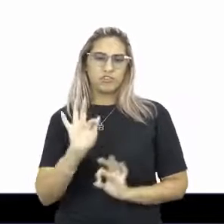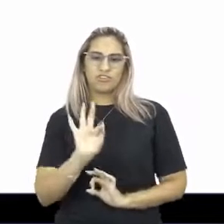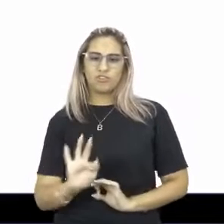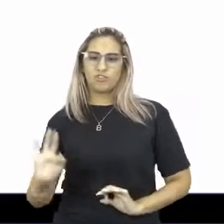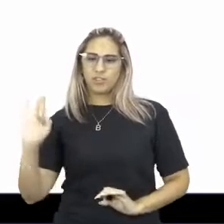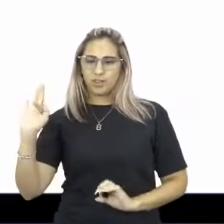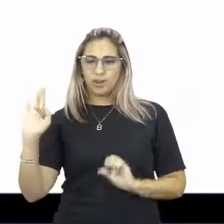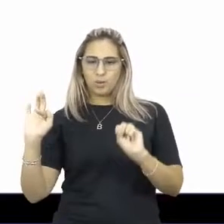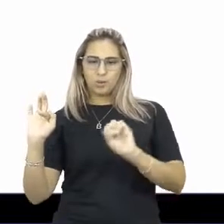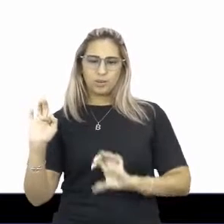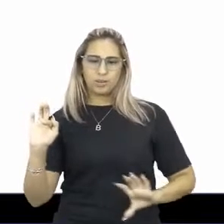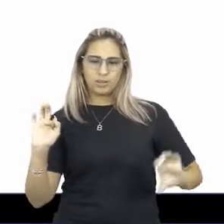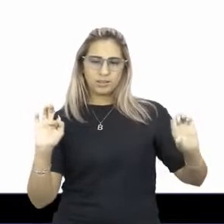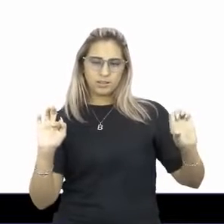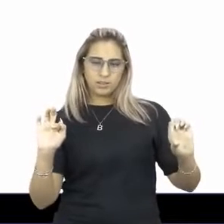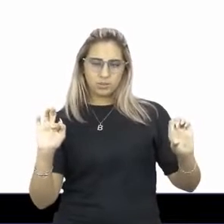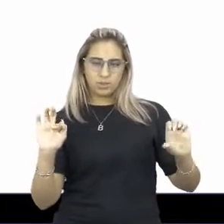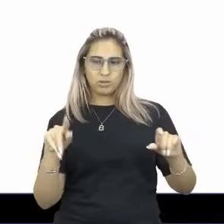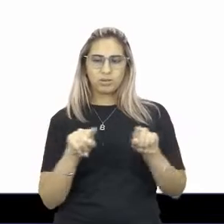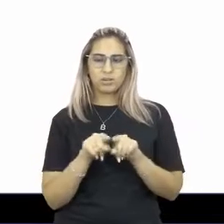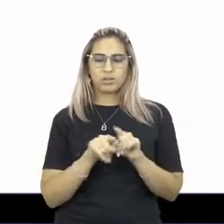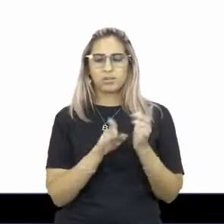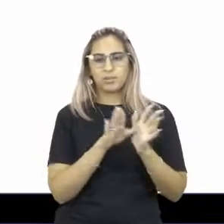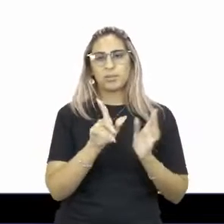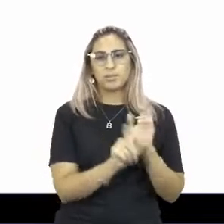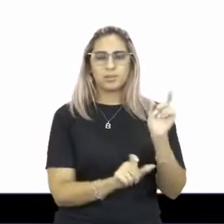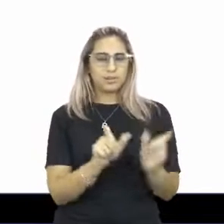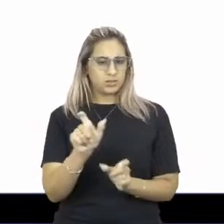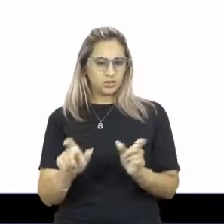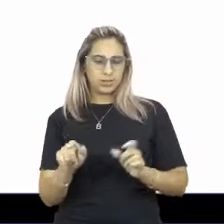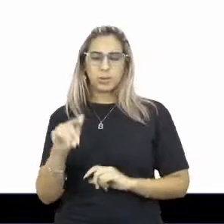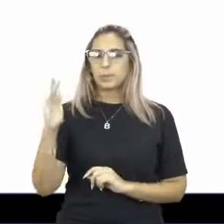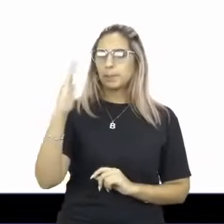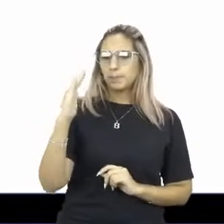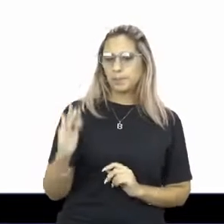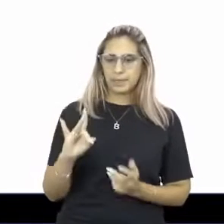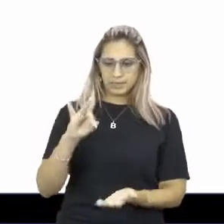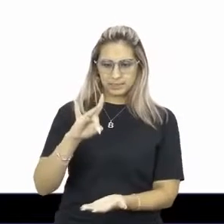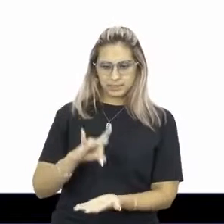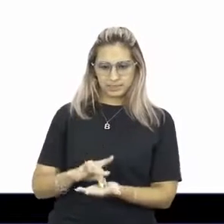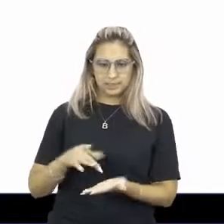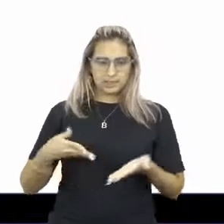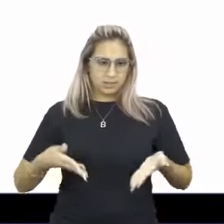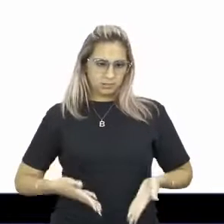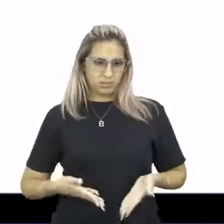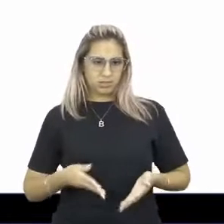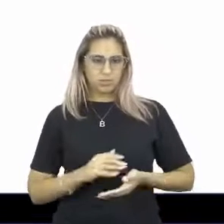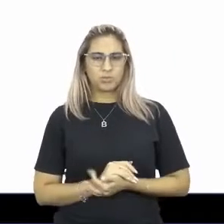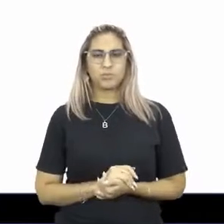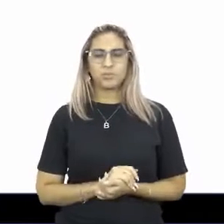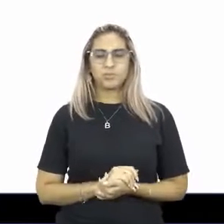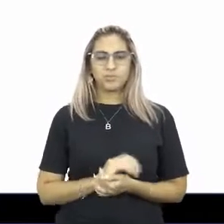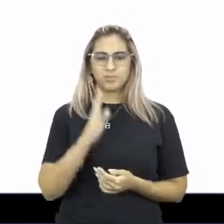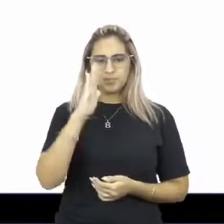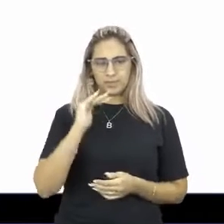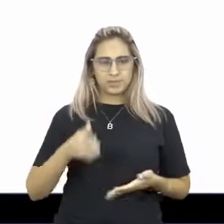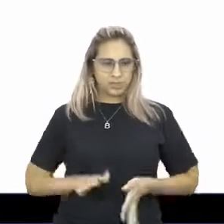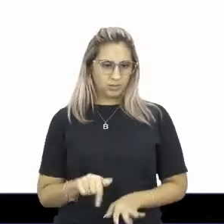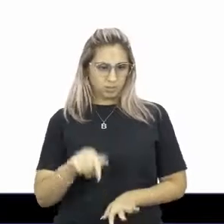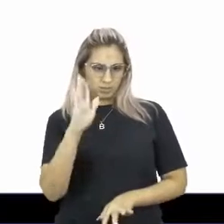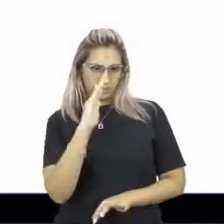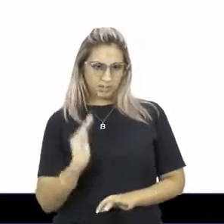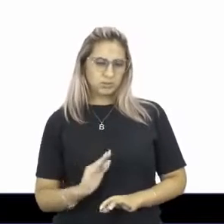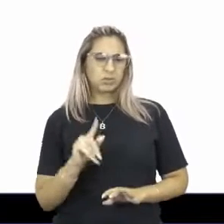federal e apresentar os seus documentos pessoais, né? Ser brasileiro nato ou naturalizado, vai ter que apresentar o seu RG,